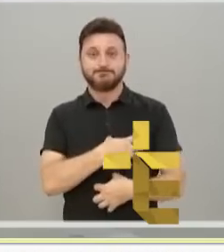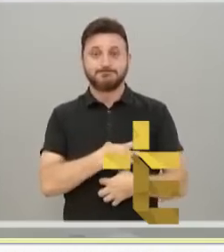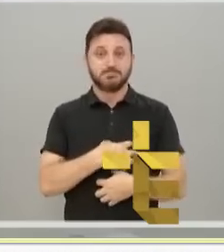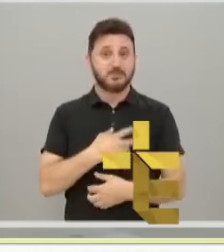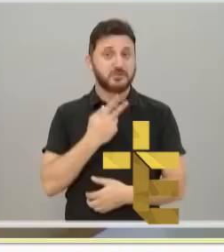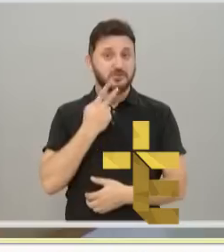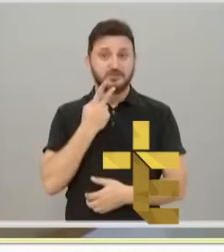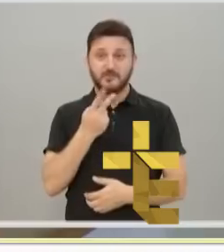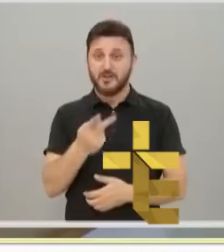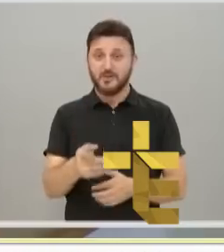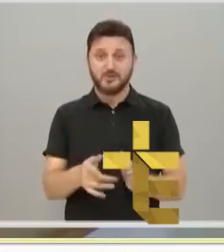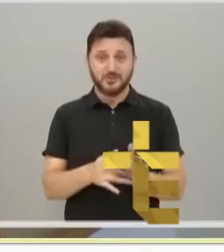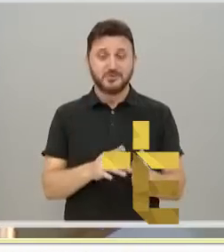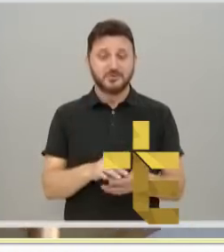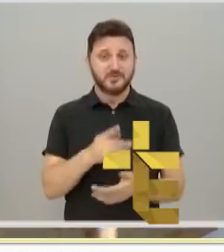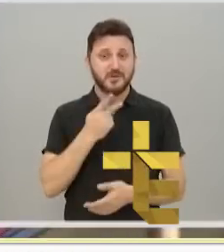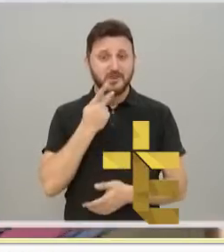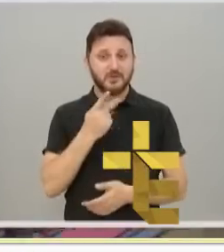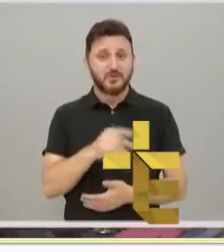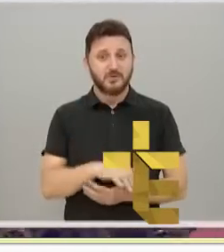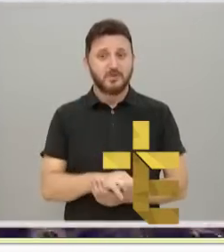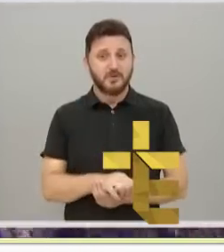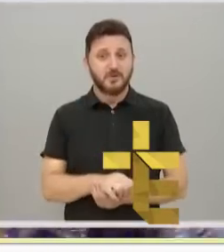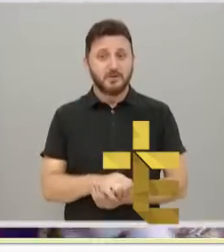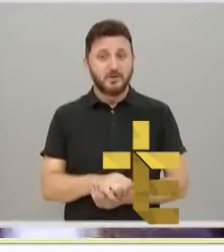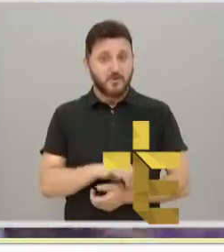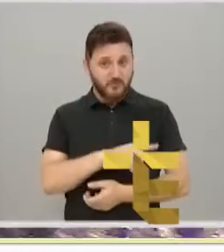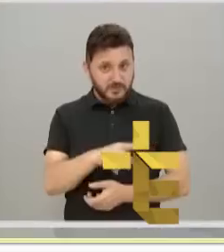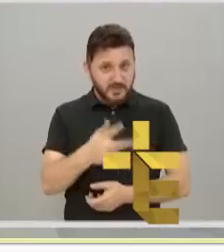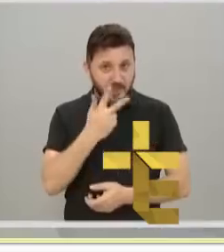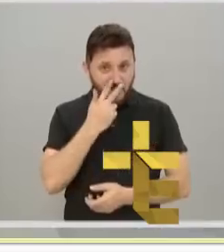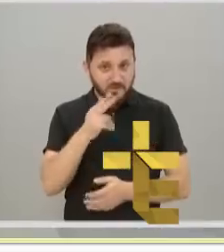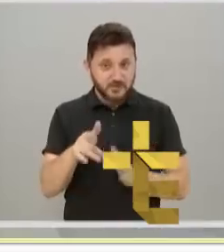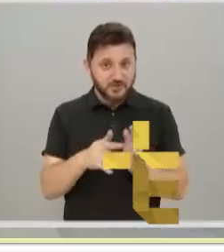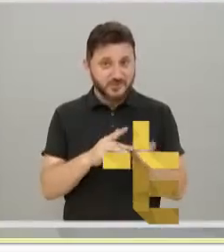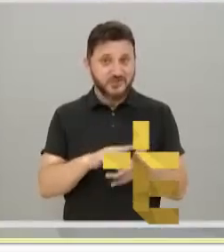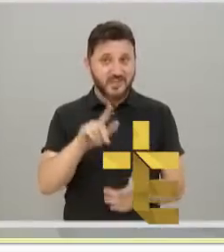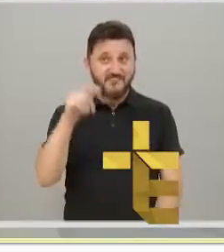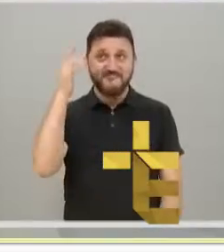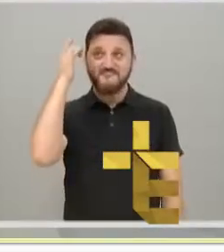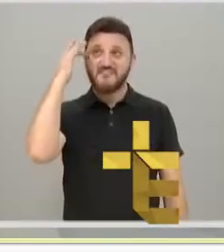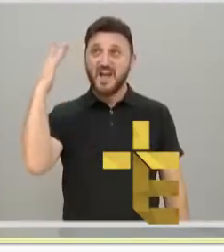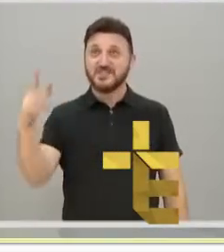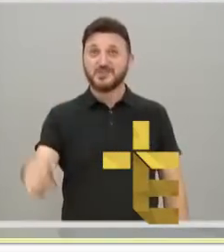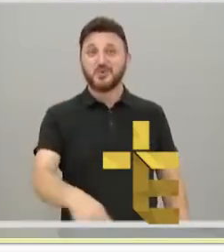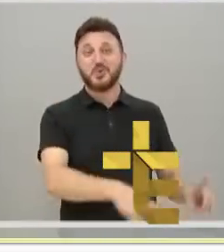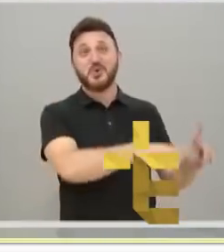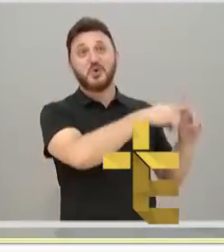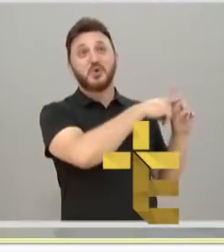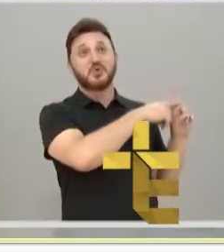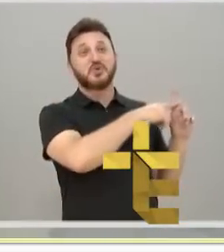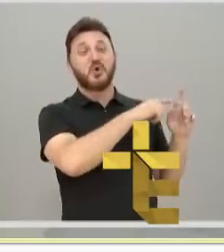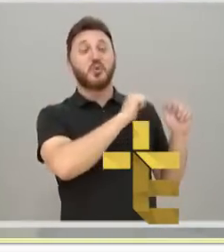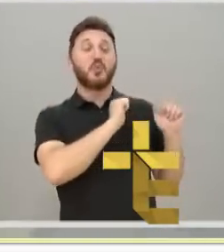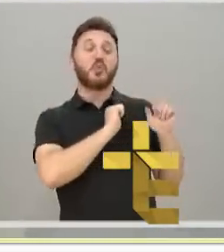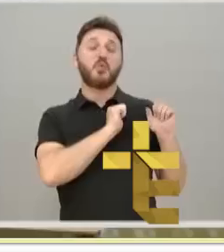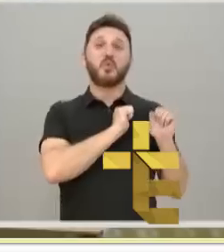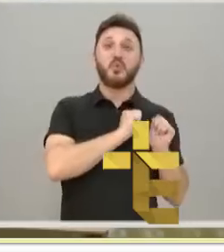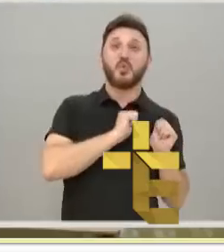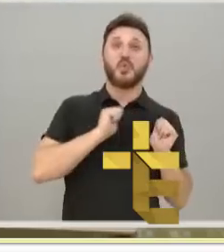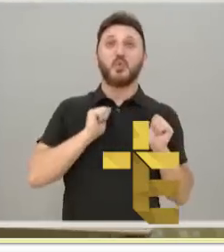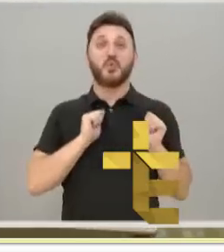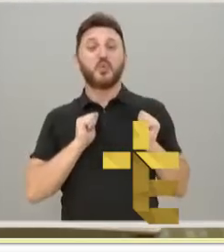Jesus disse isso, filha. Você acha que para Jesus era fácil encarar a cruz? Eu